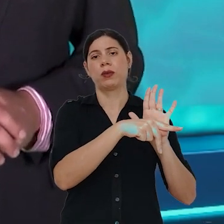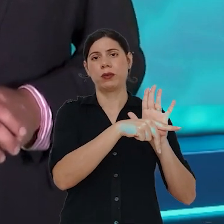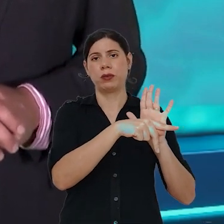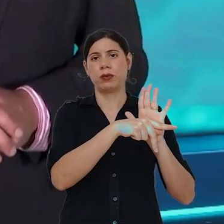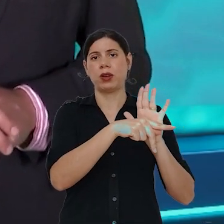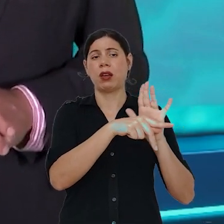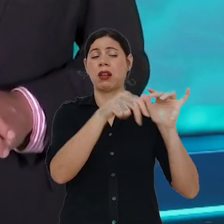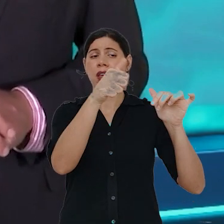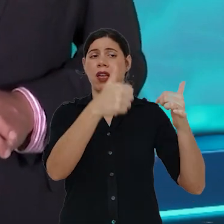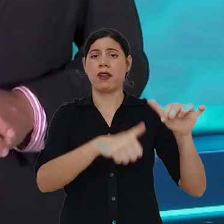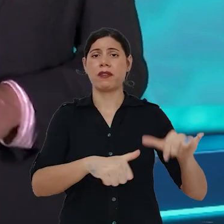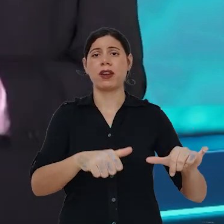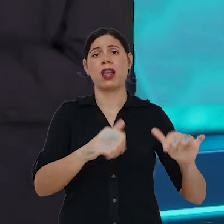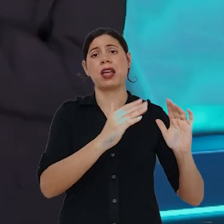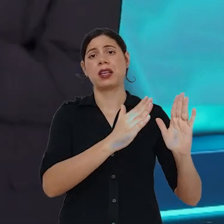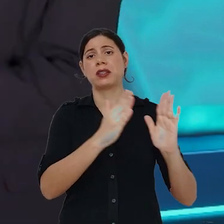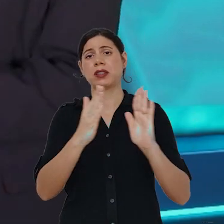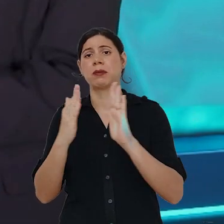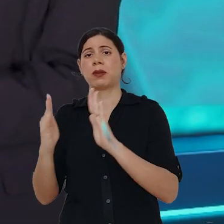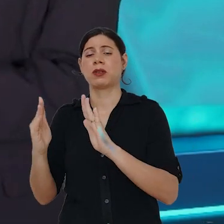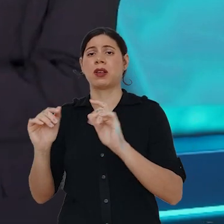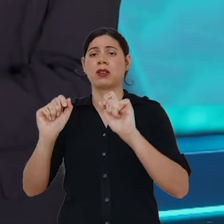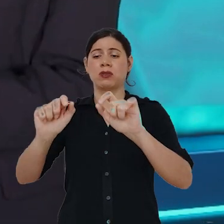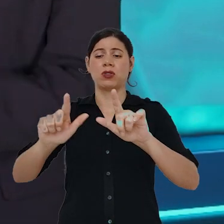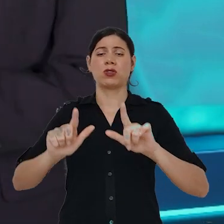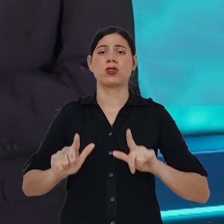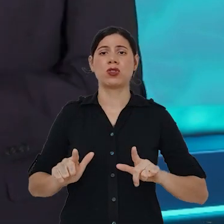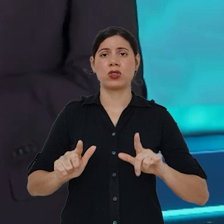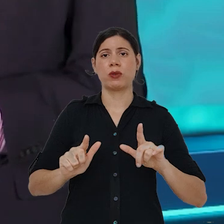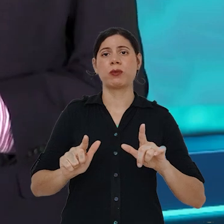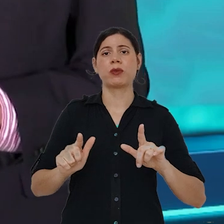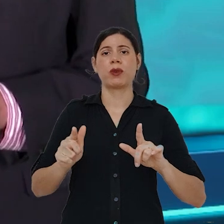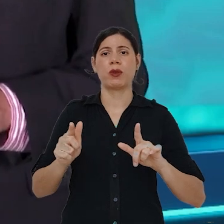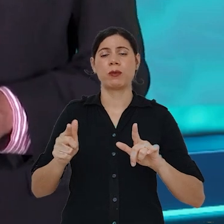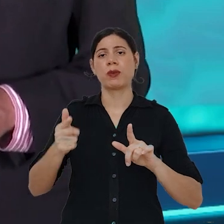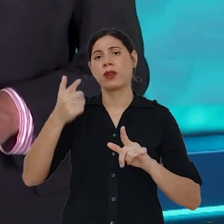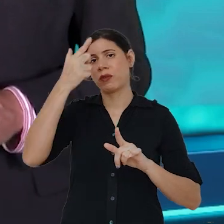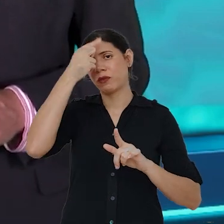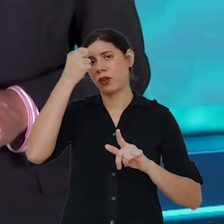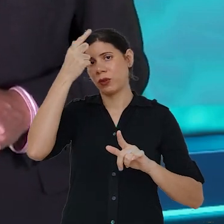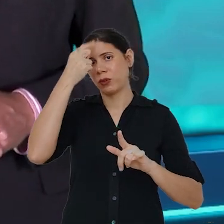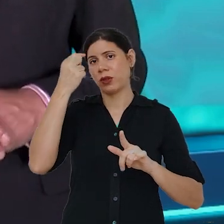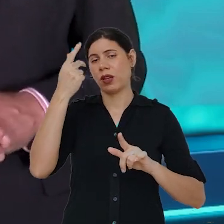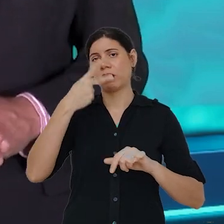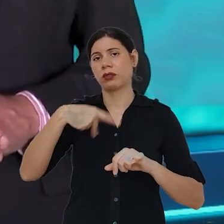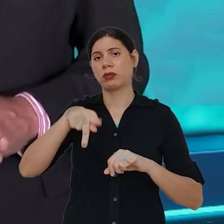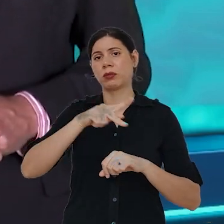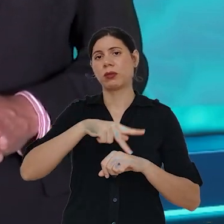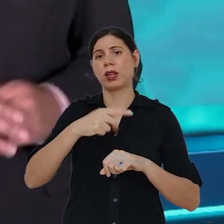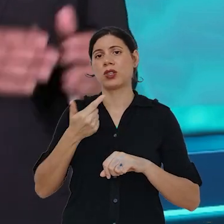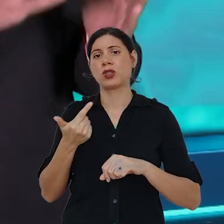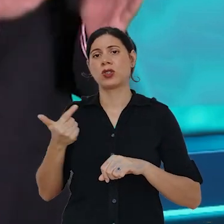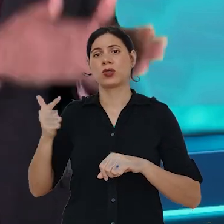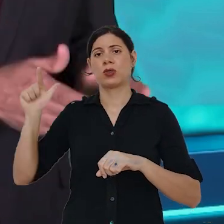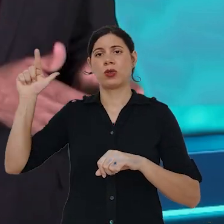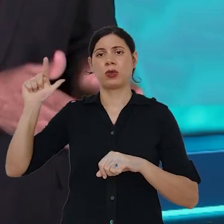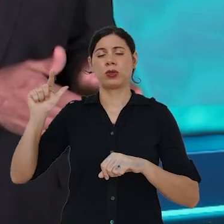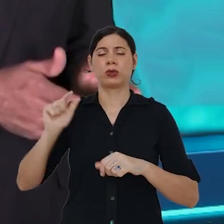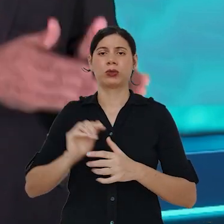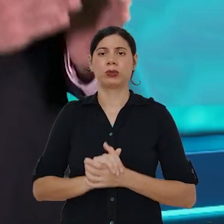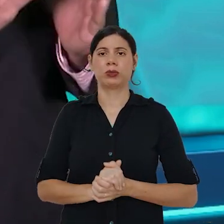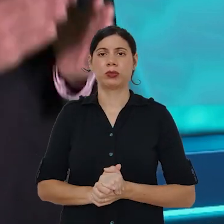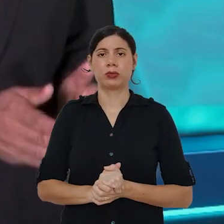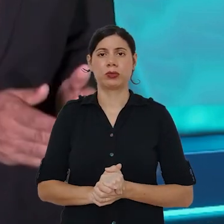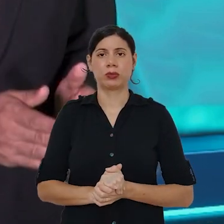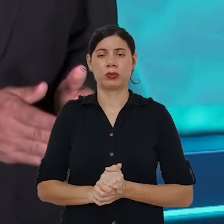de revalidação de diplomas de graduação expedidos por estabelecimentos estrangeiros de ensino superior, não